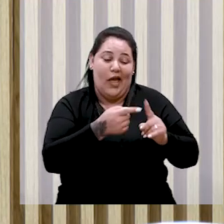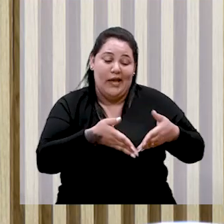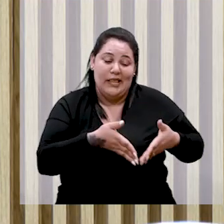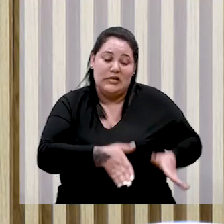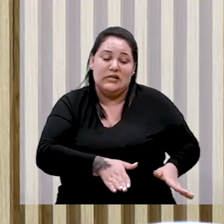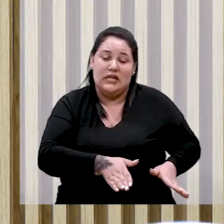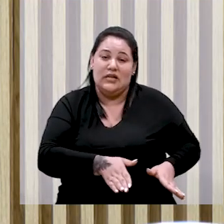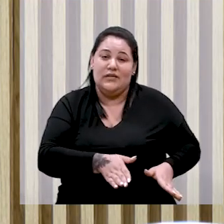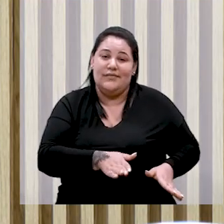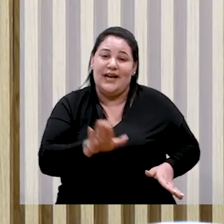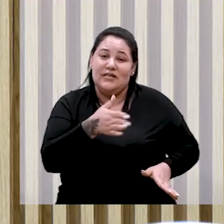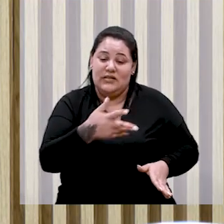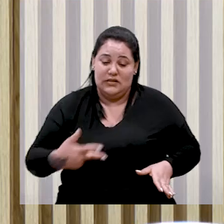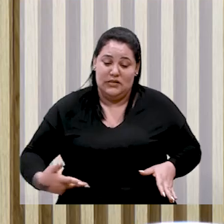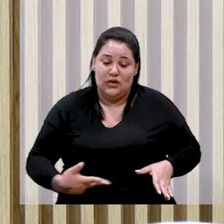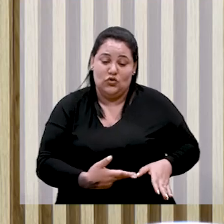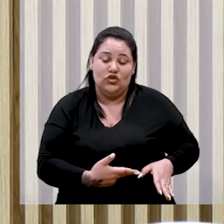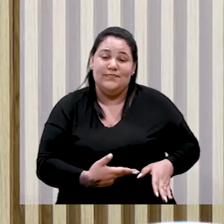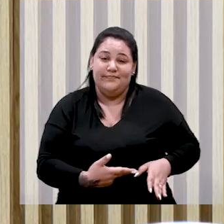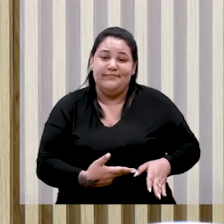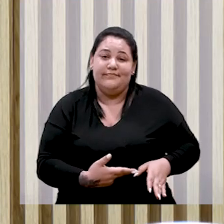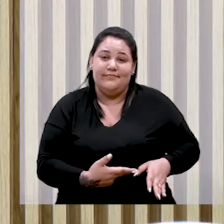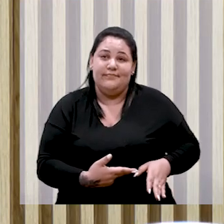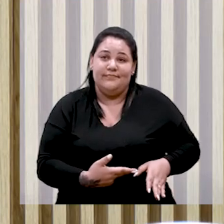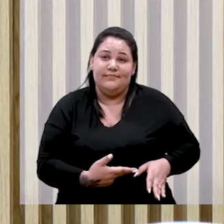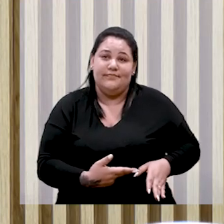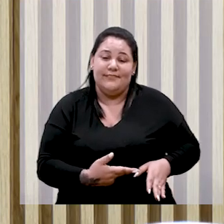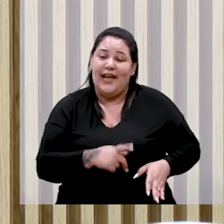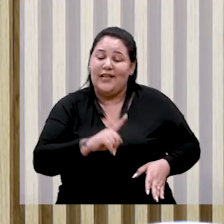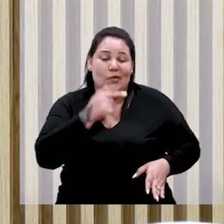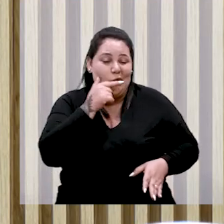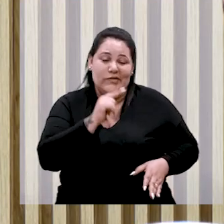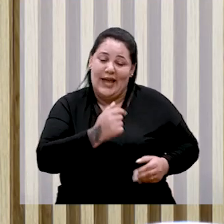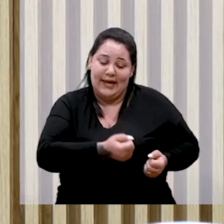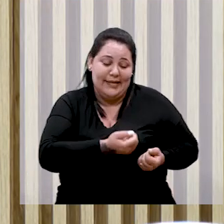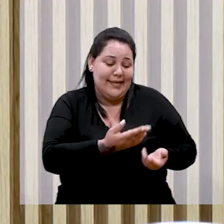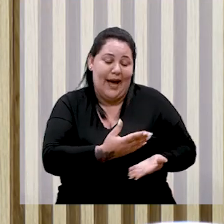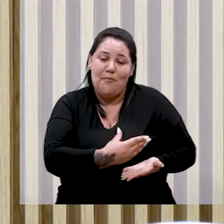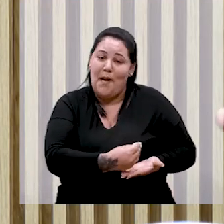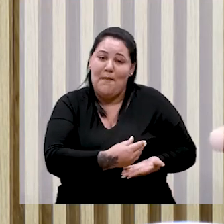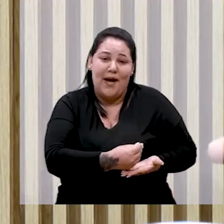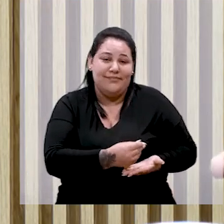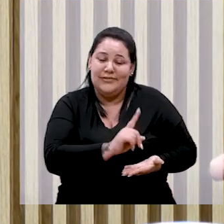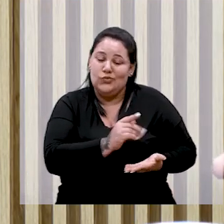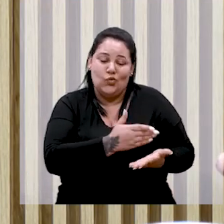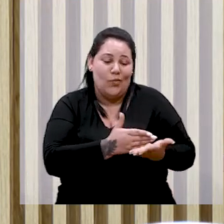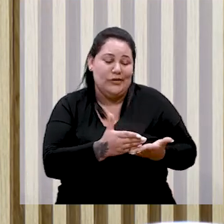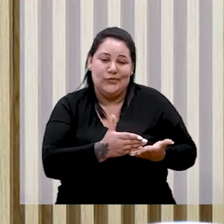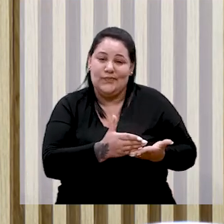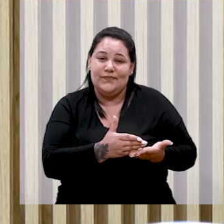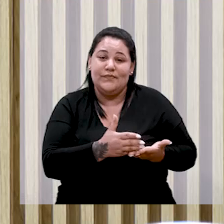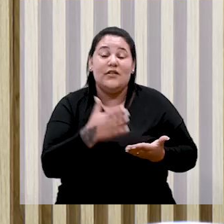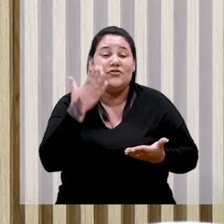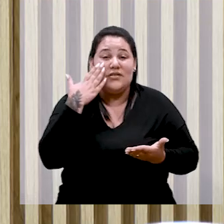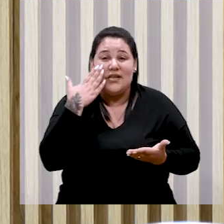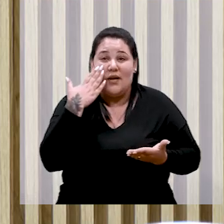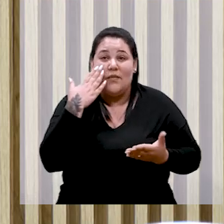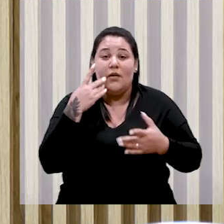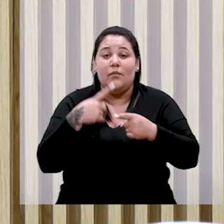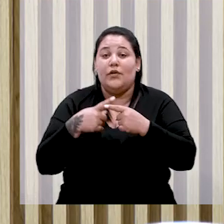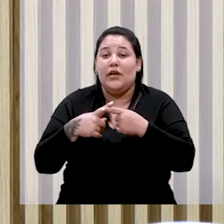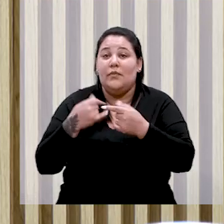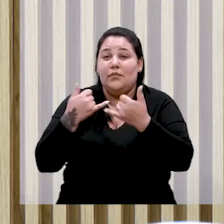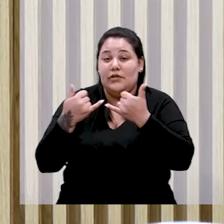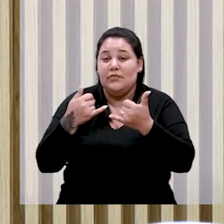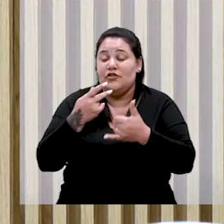passou pelo parto, né, às vezes a cirurgia ou o parto em si, ela não consegue amamentar no início, né? E a gente sabe por